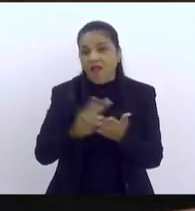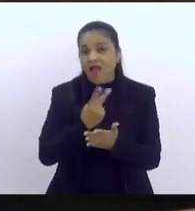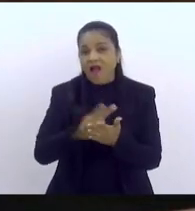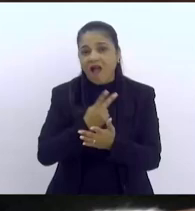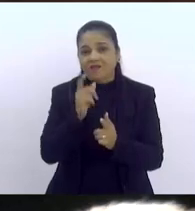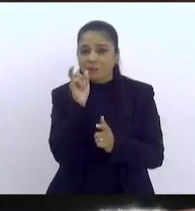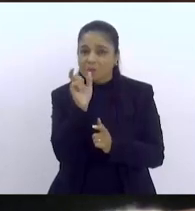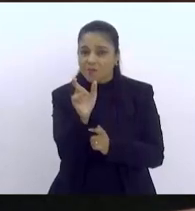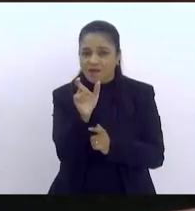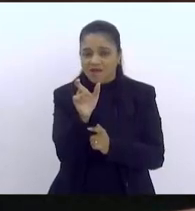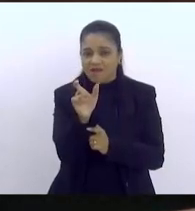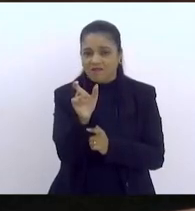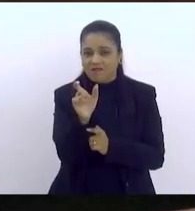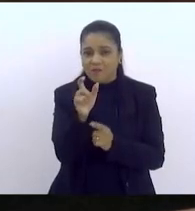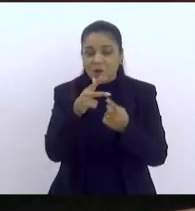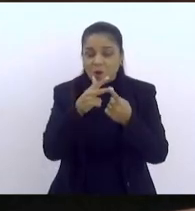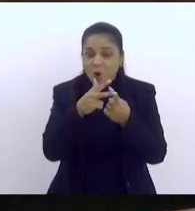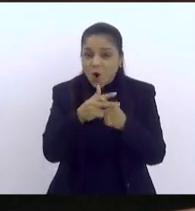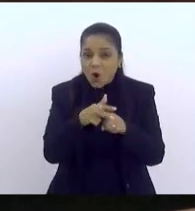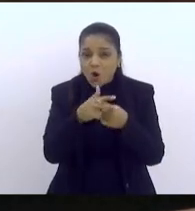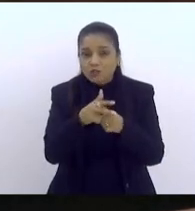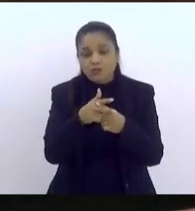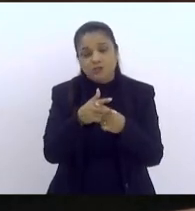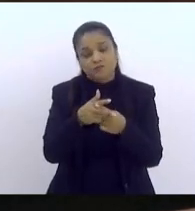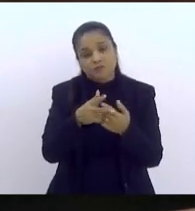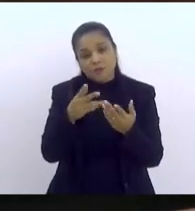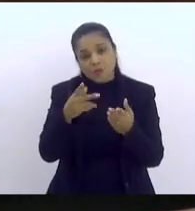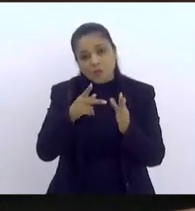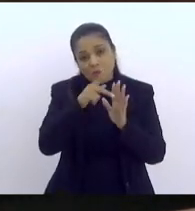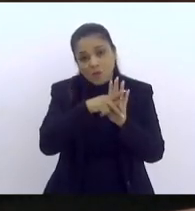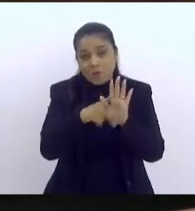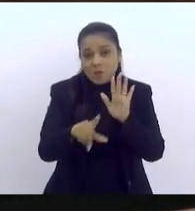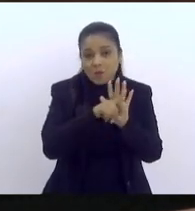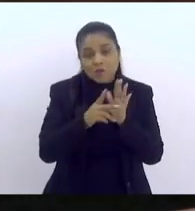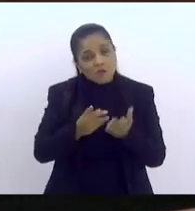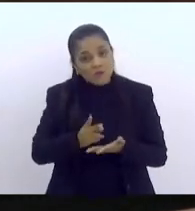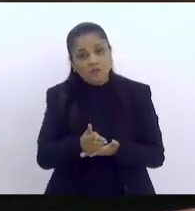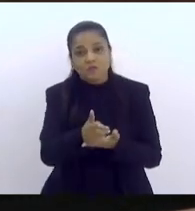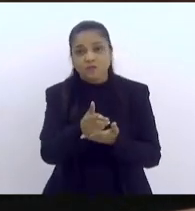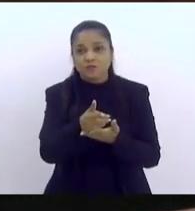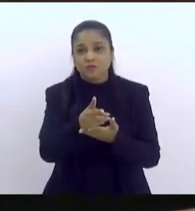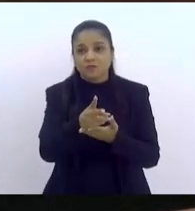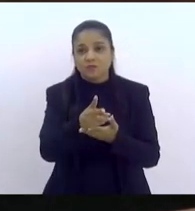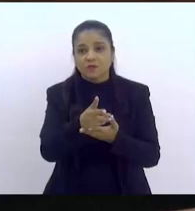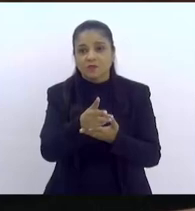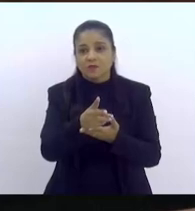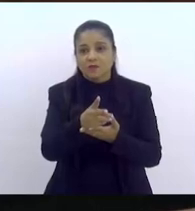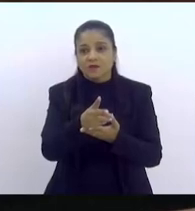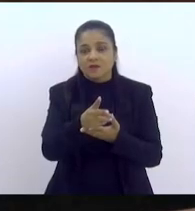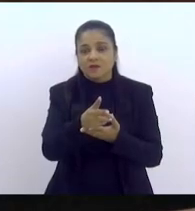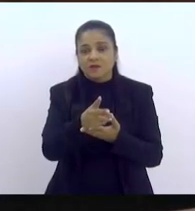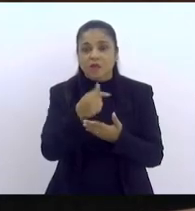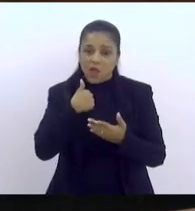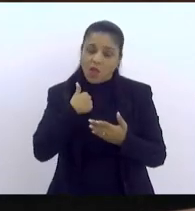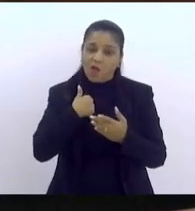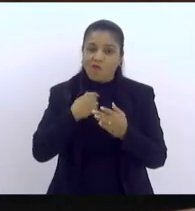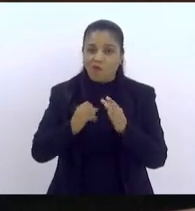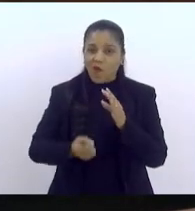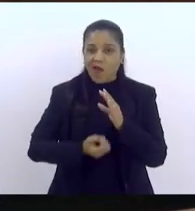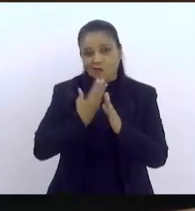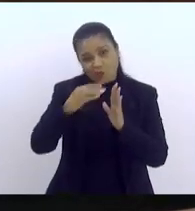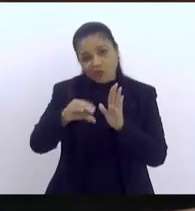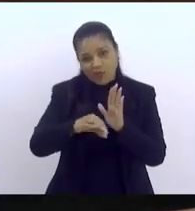corrija. E o processo prossegue para andar mais rápido. Eu sou o autor das